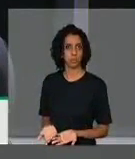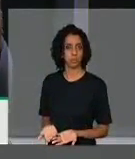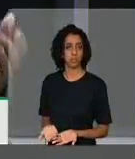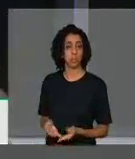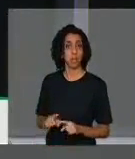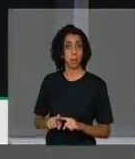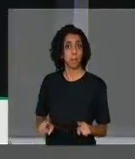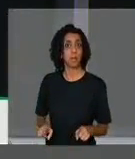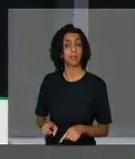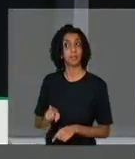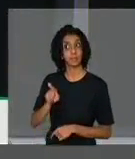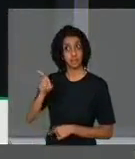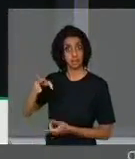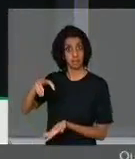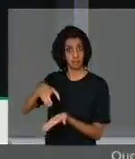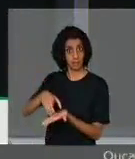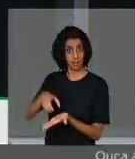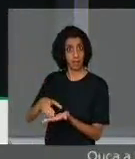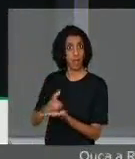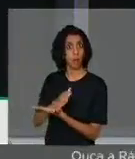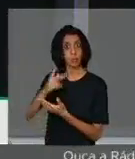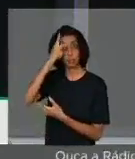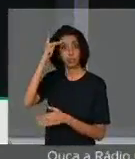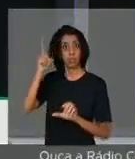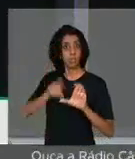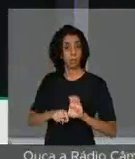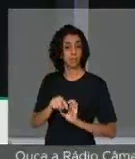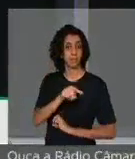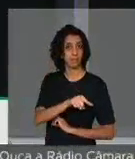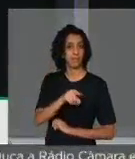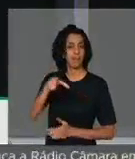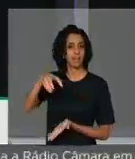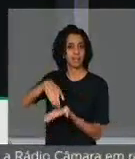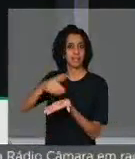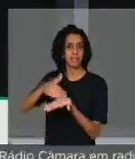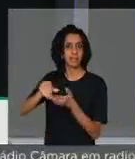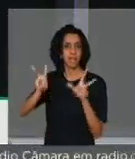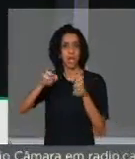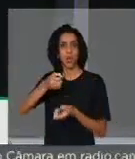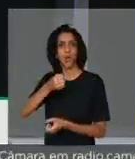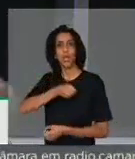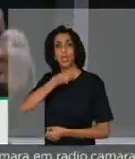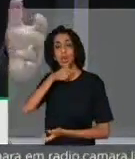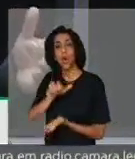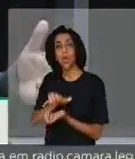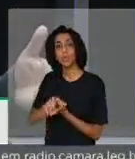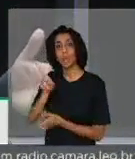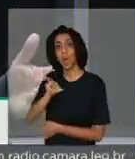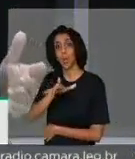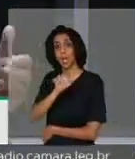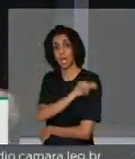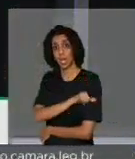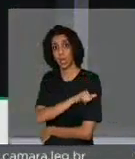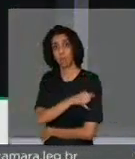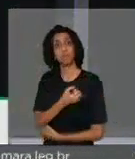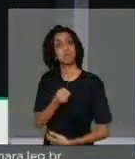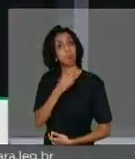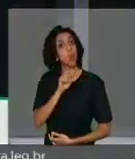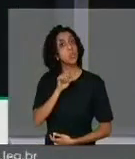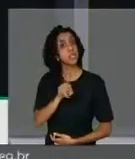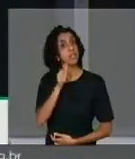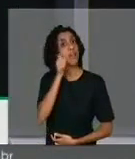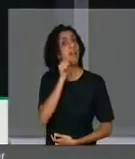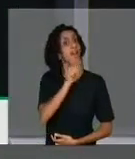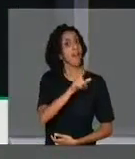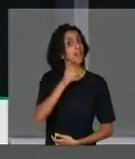servidores lá na Secretaria dos Idosos da Prefeitura do Rio de Janeiro. Seria muito bom Sua Excelência